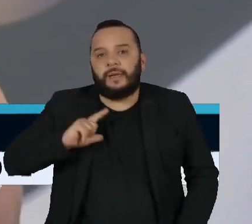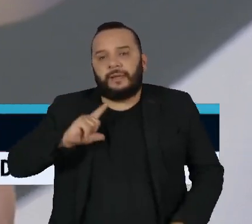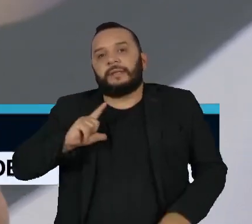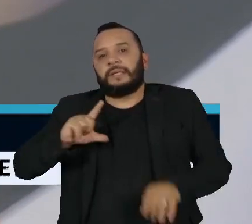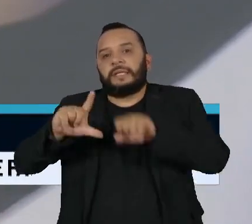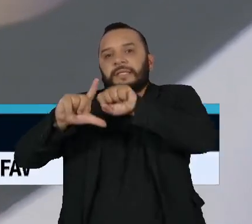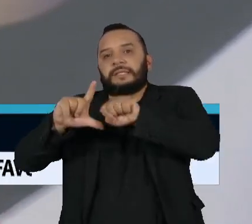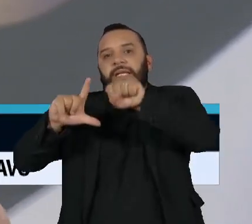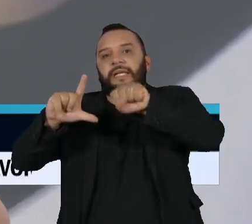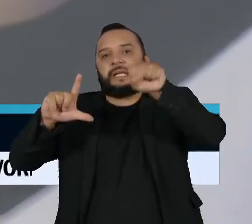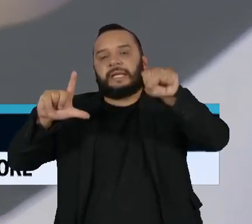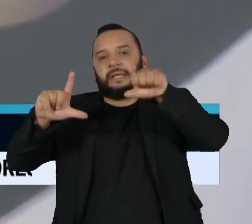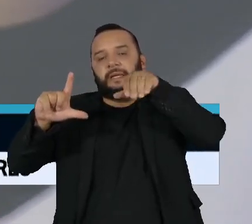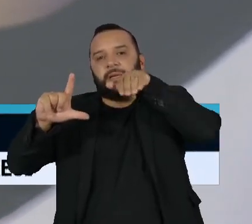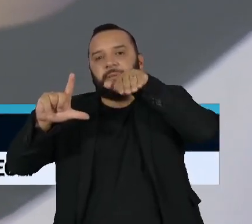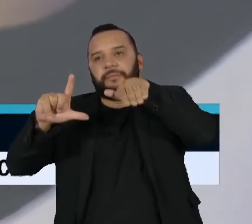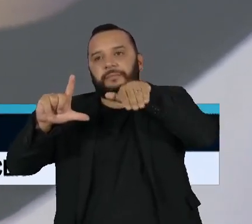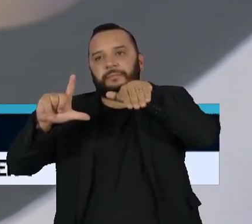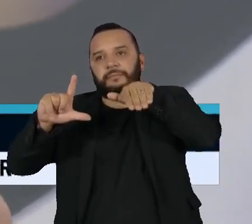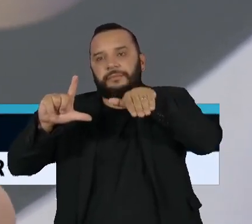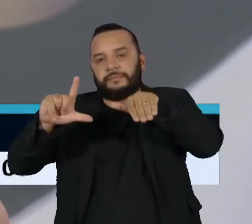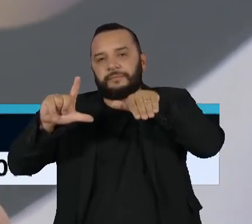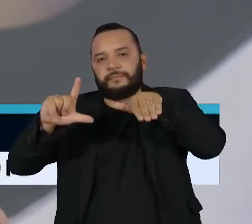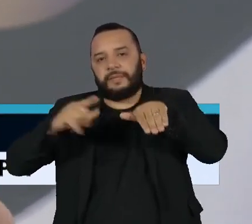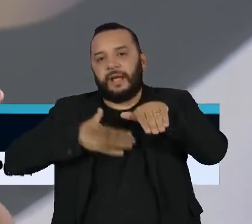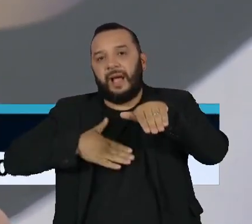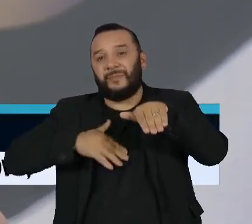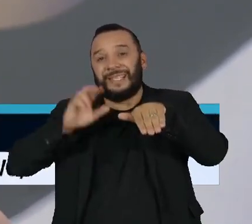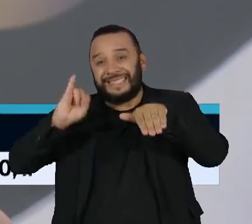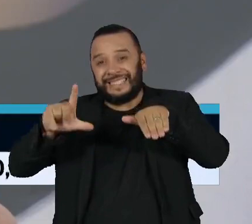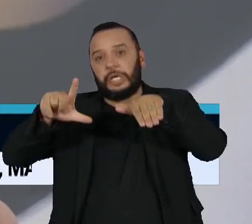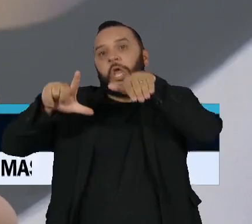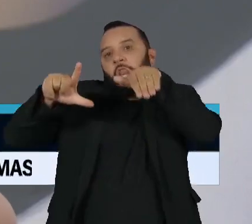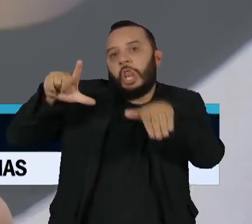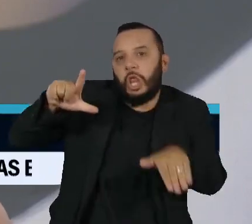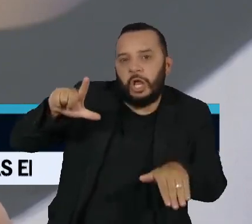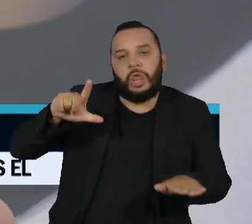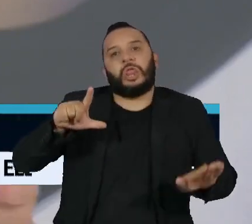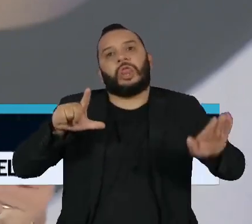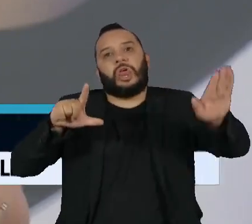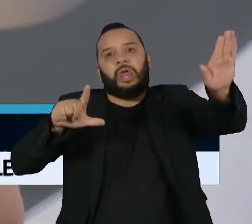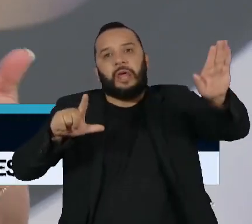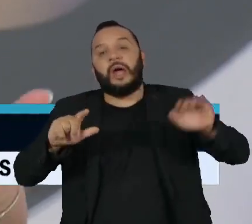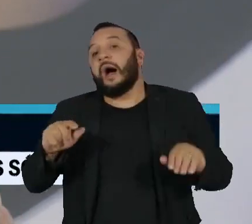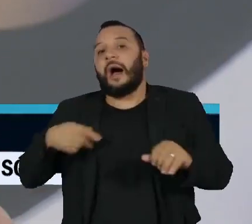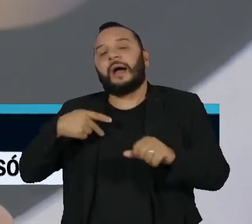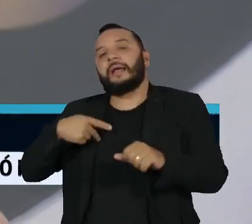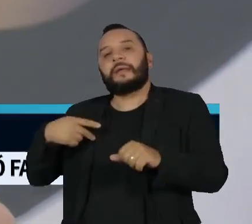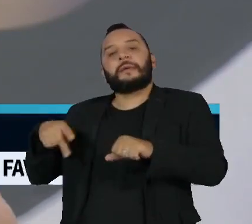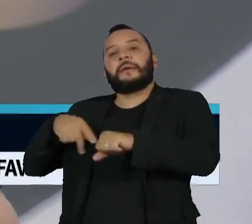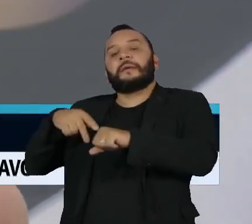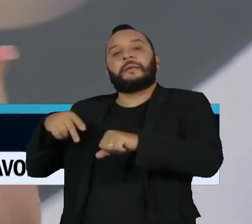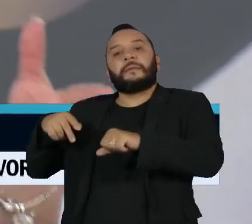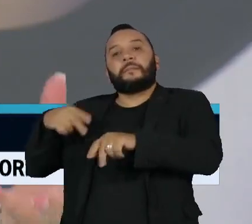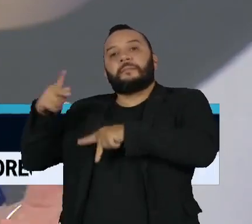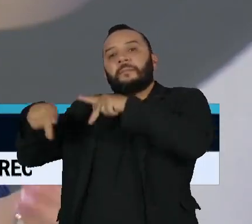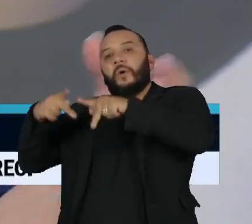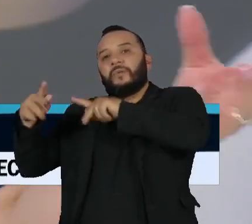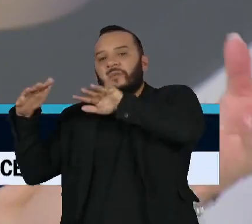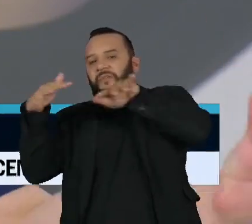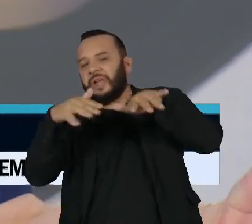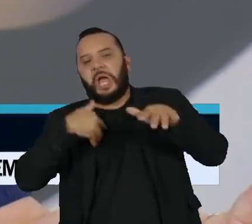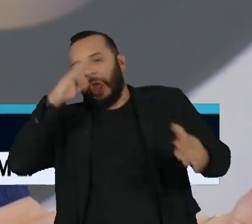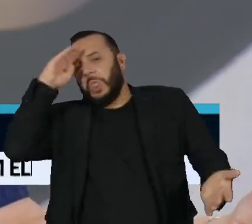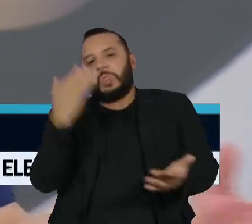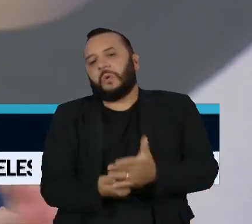o ritmo, vai ser depois ter que aumentar a taxa Selic, aí a gente perde credibilidade, a gente perde transparência, a gente desancora todas